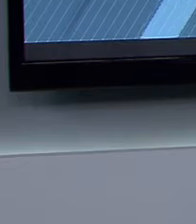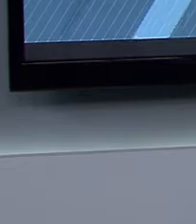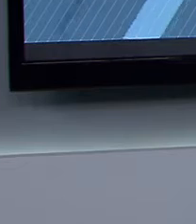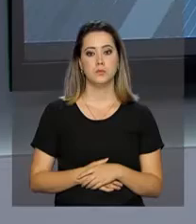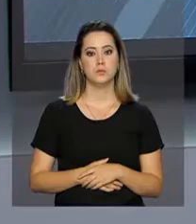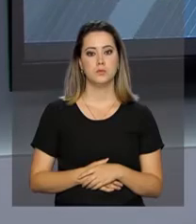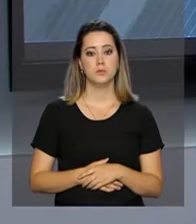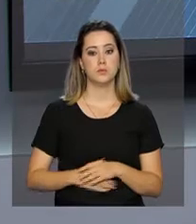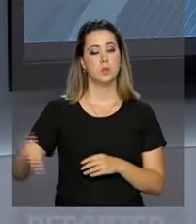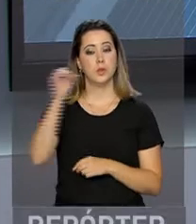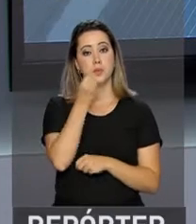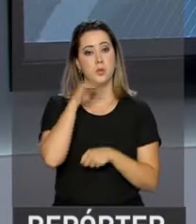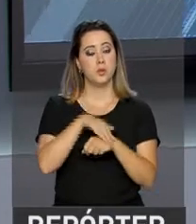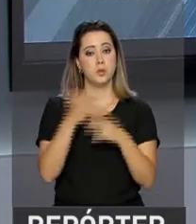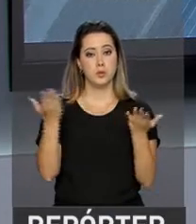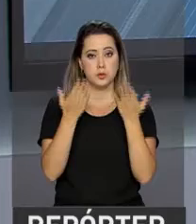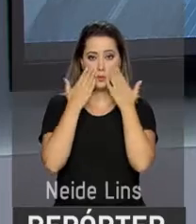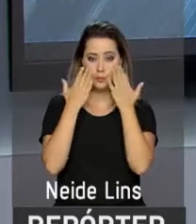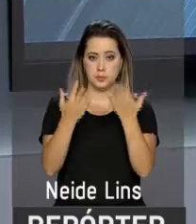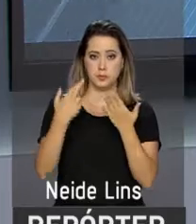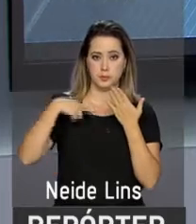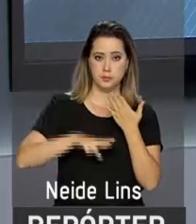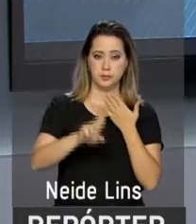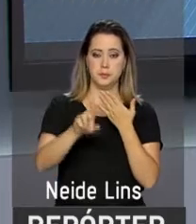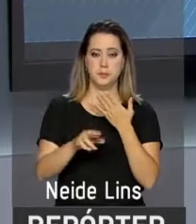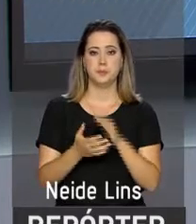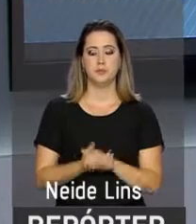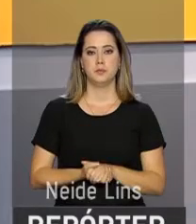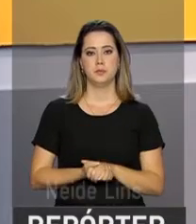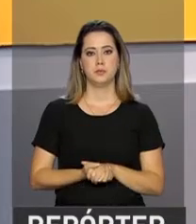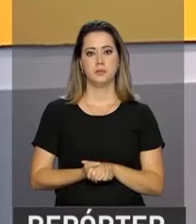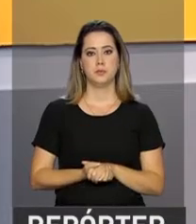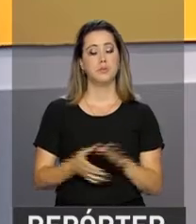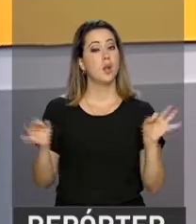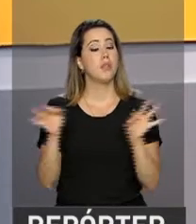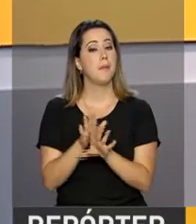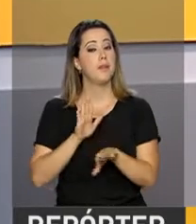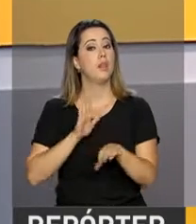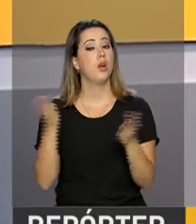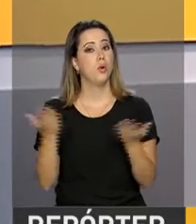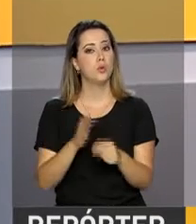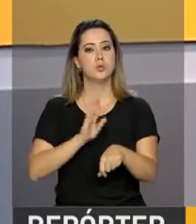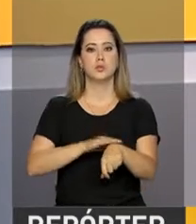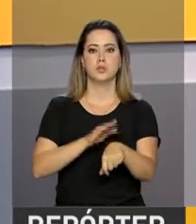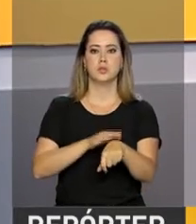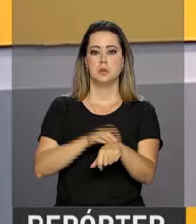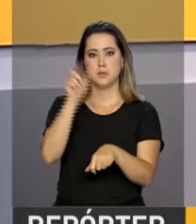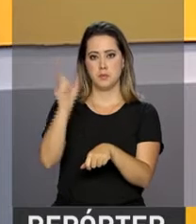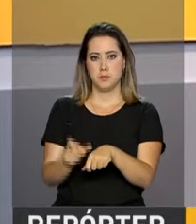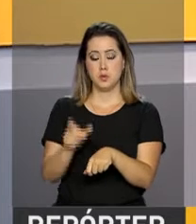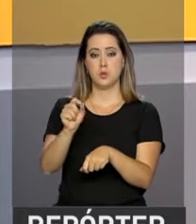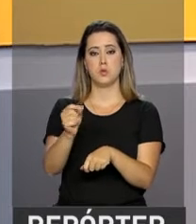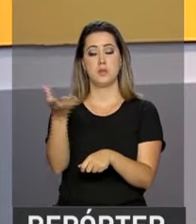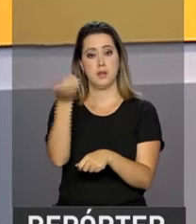olá boa noite no ar mais uma edição do repórter nbr termina hoje o prazo para os beneficiários